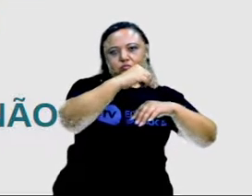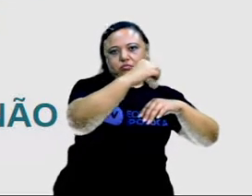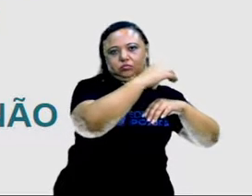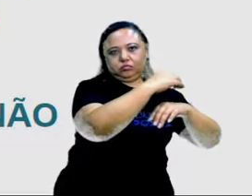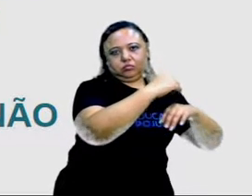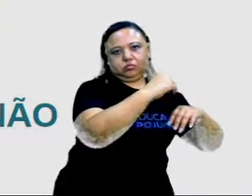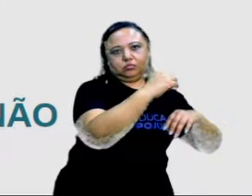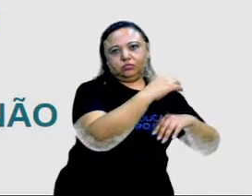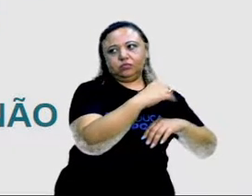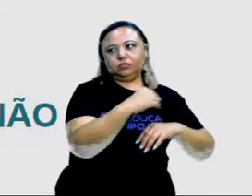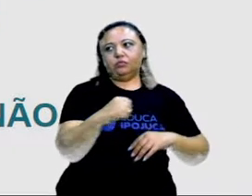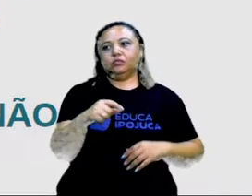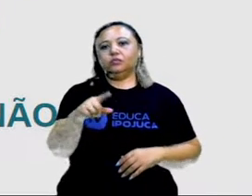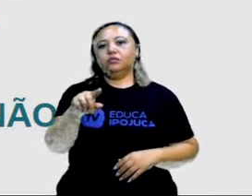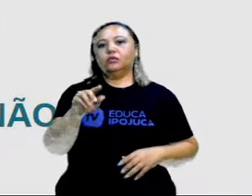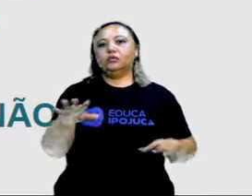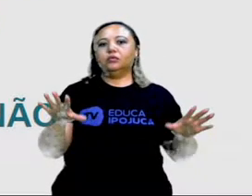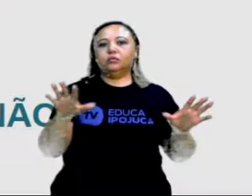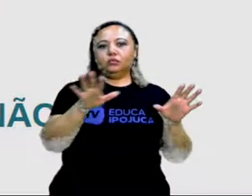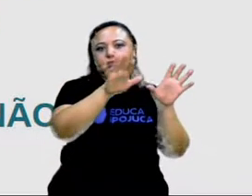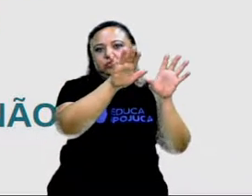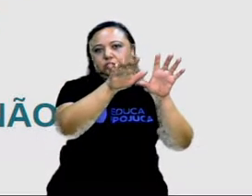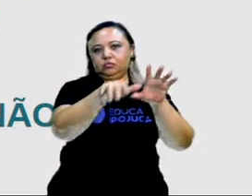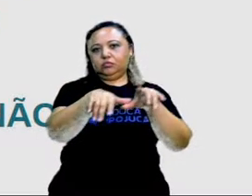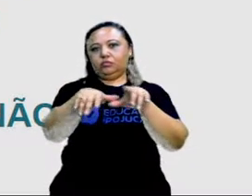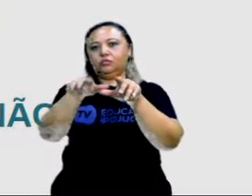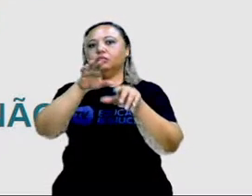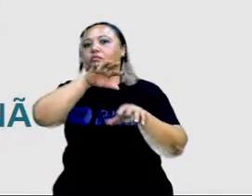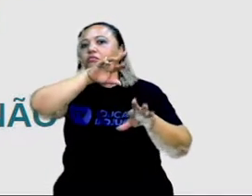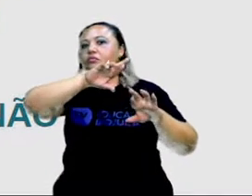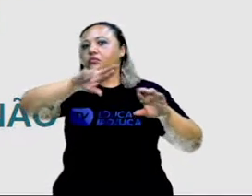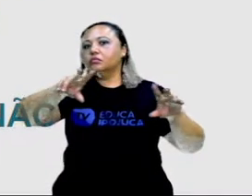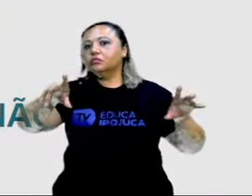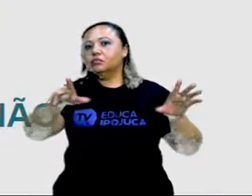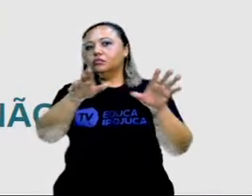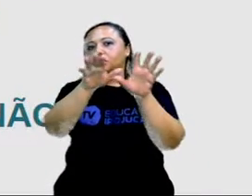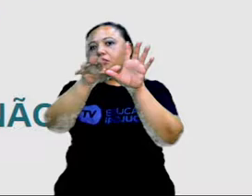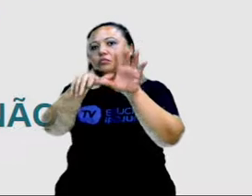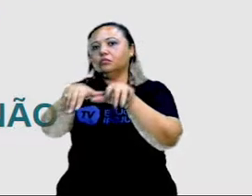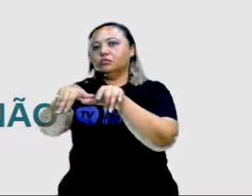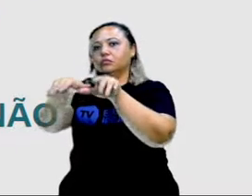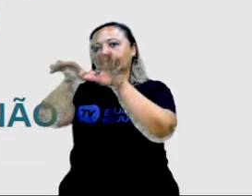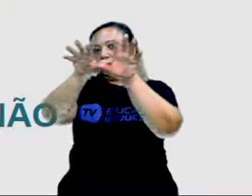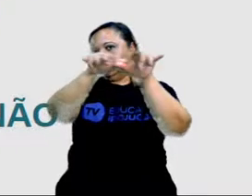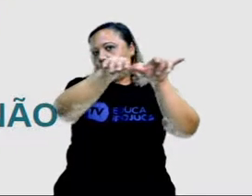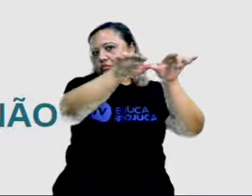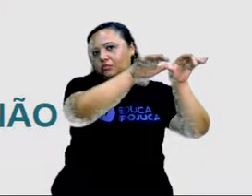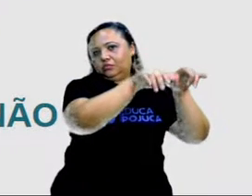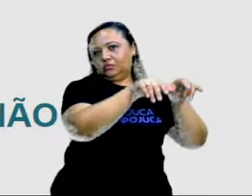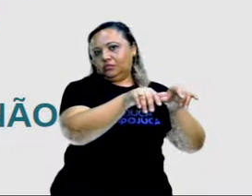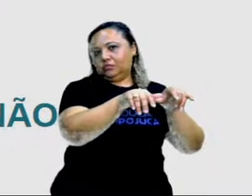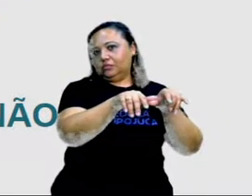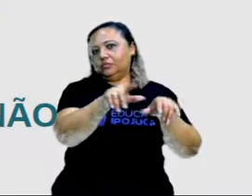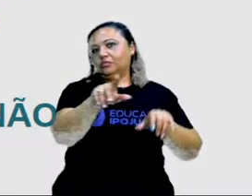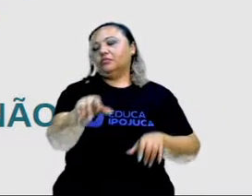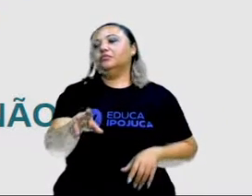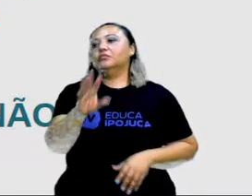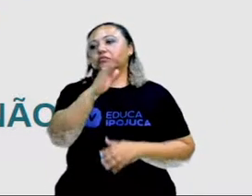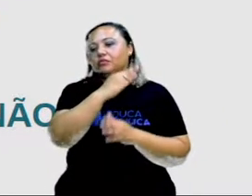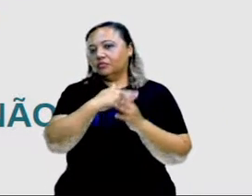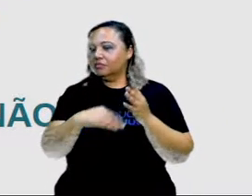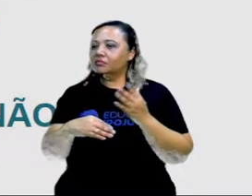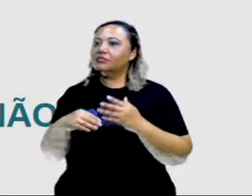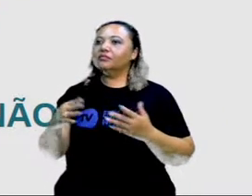os animais que voam. As aves ficaram animadíssimas com a notícia.